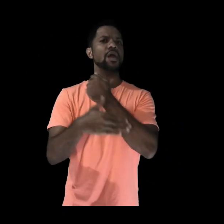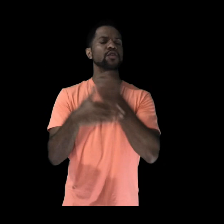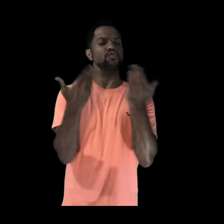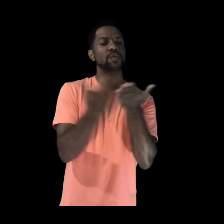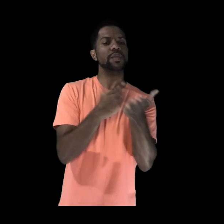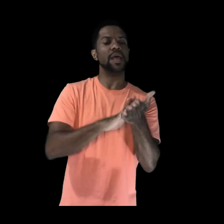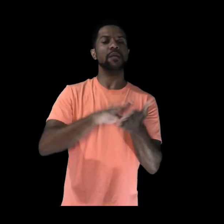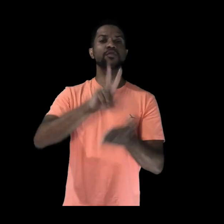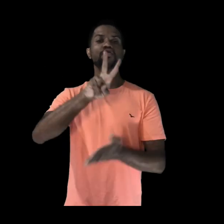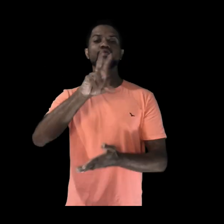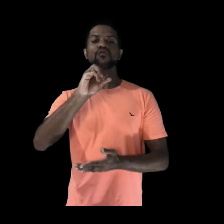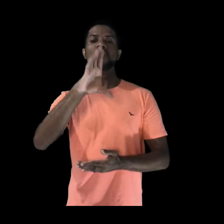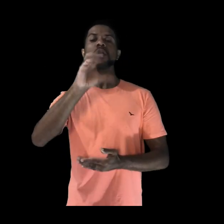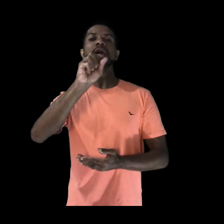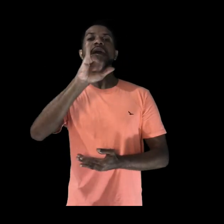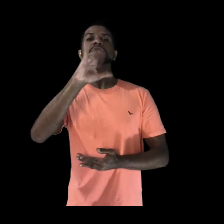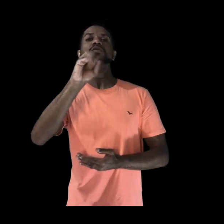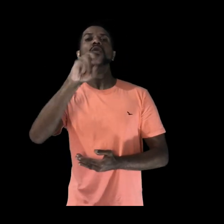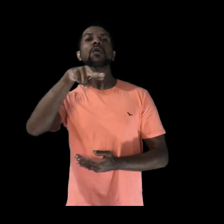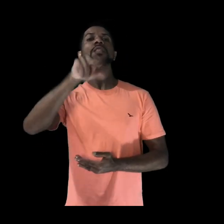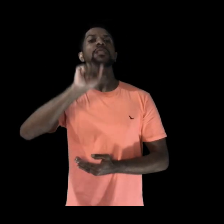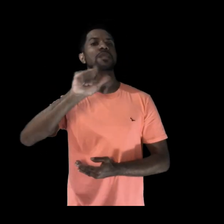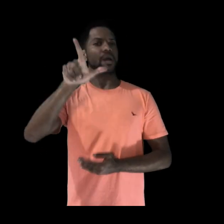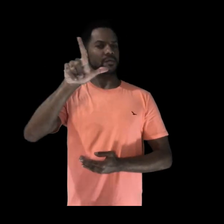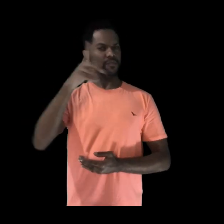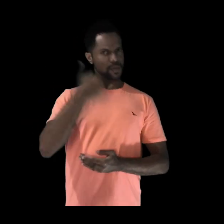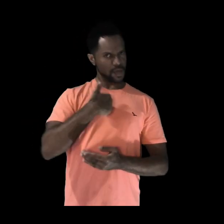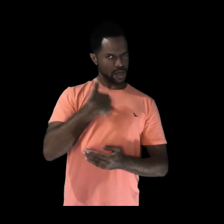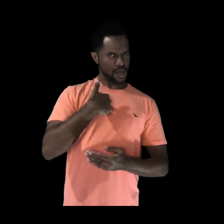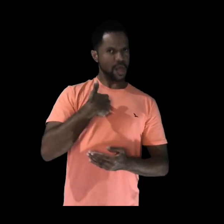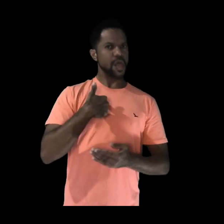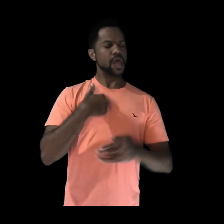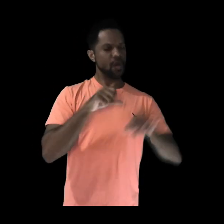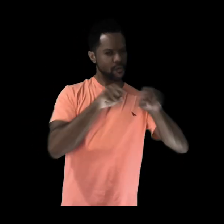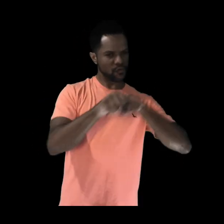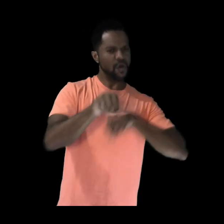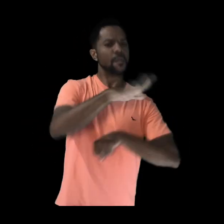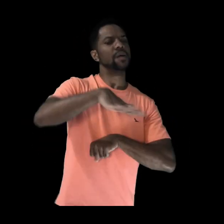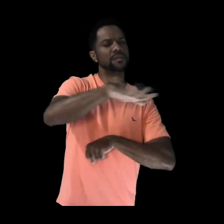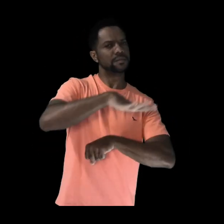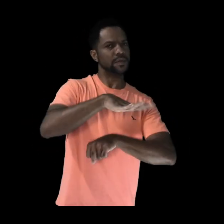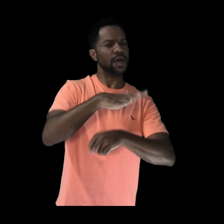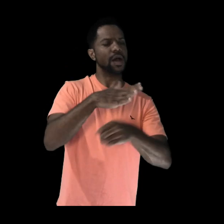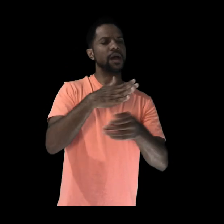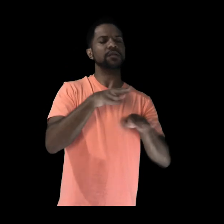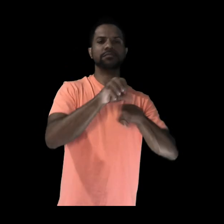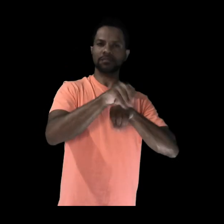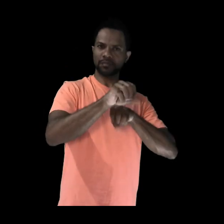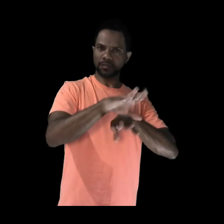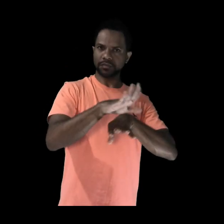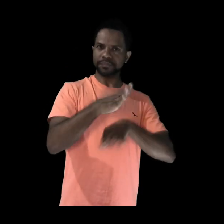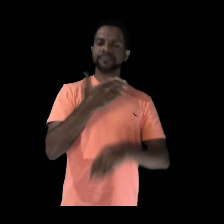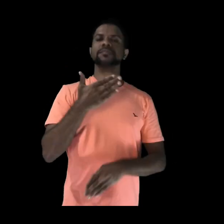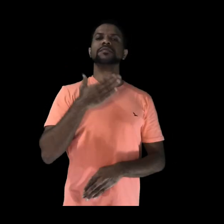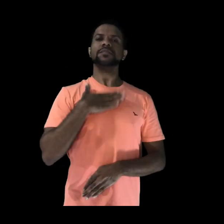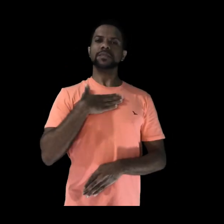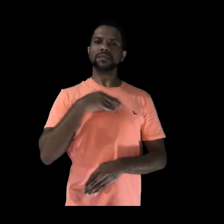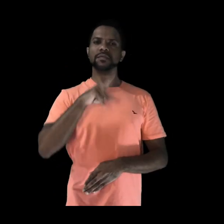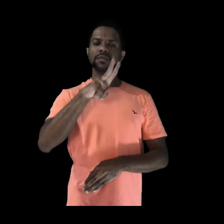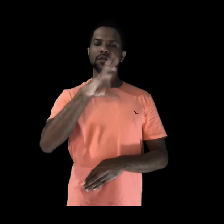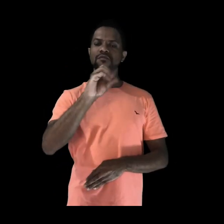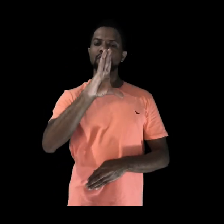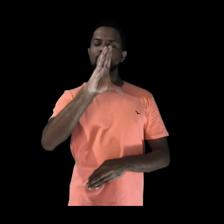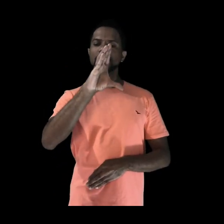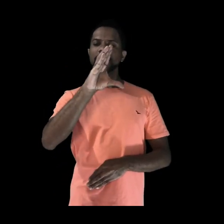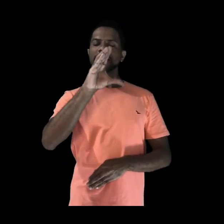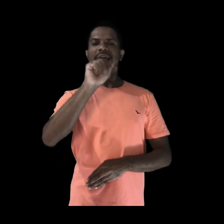intérprete. O que é o intérprete vocacional? Por exemplo, eu sou formado em área de educação, uma licenciatura na área da educação, então a minha